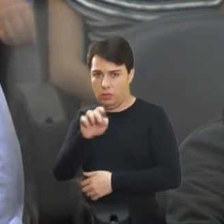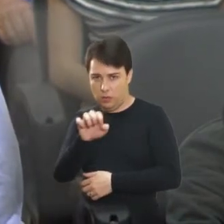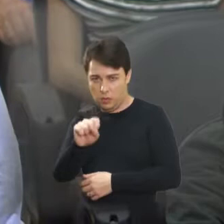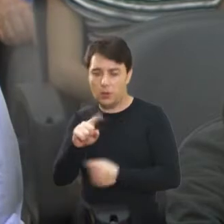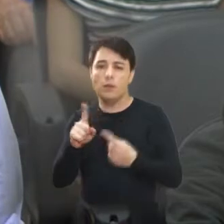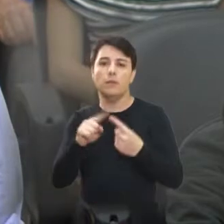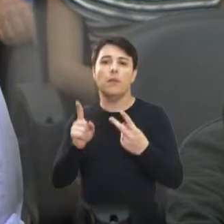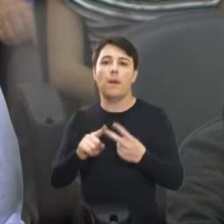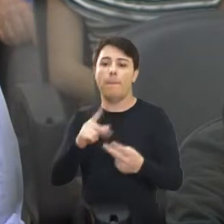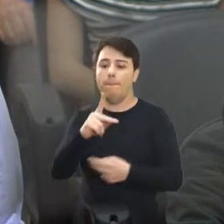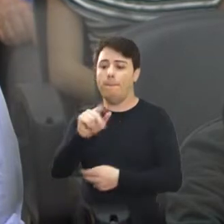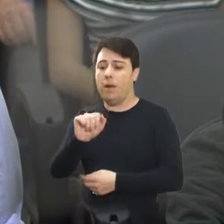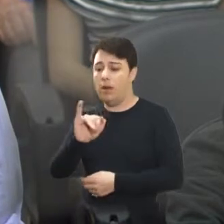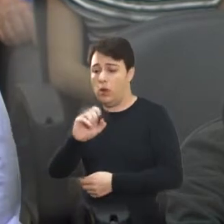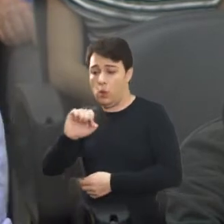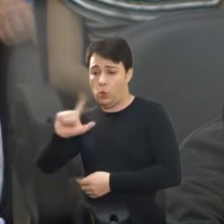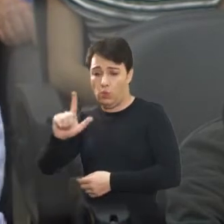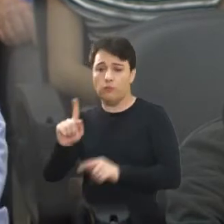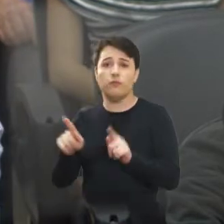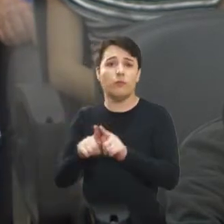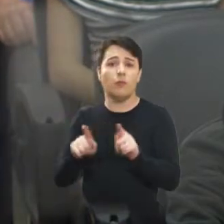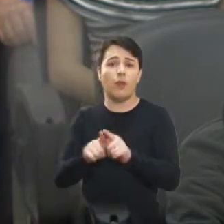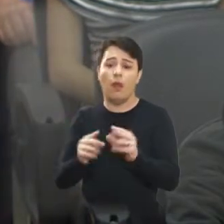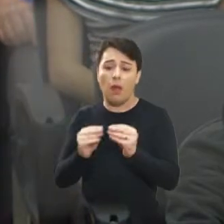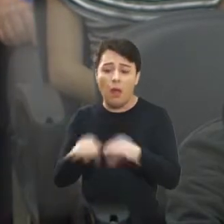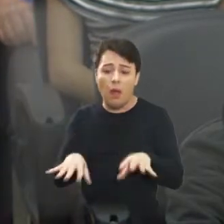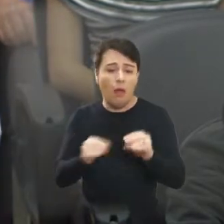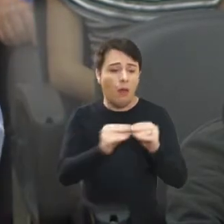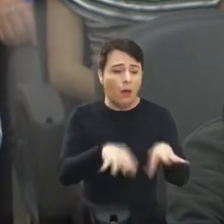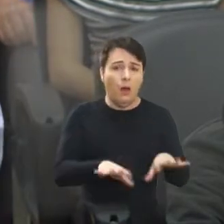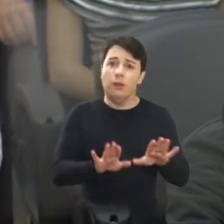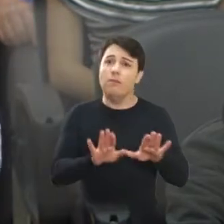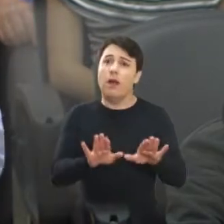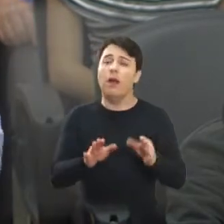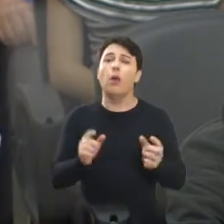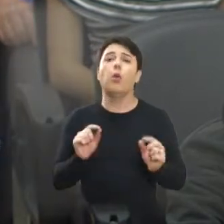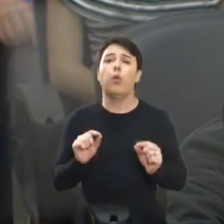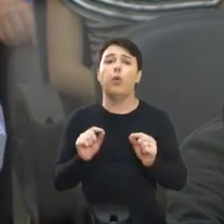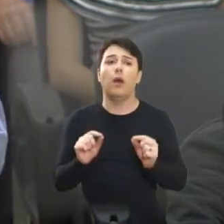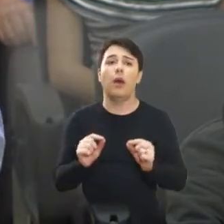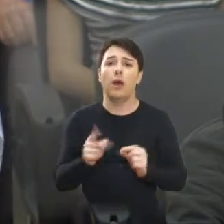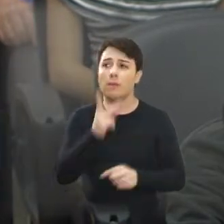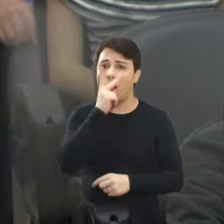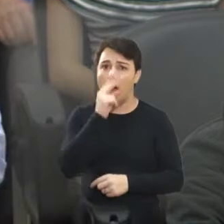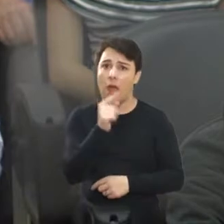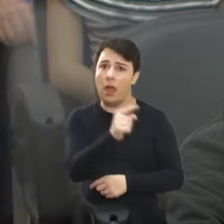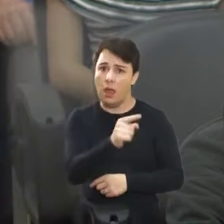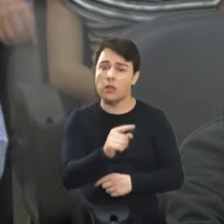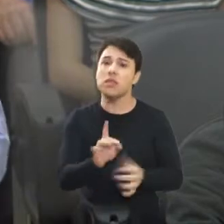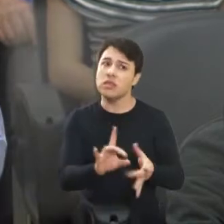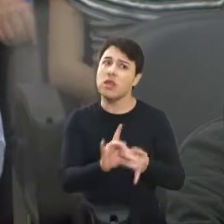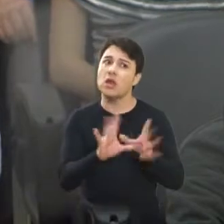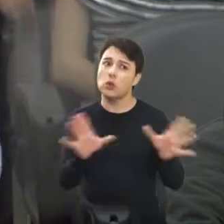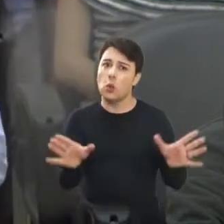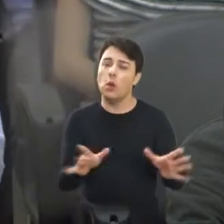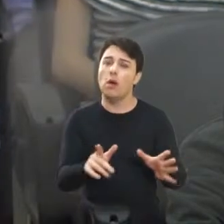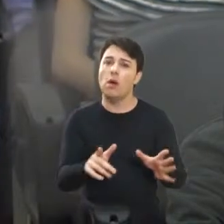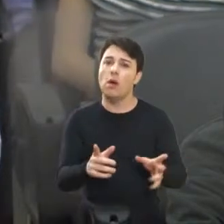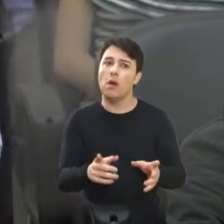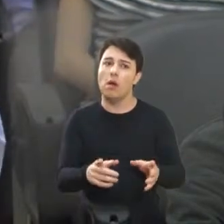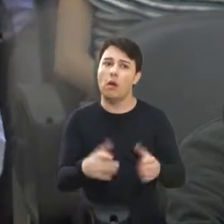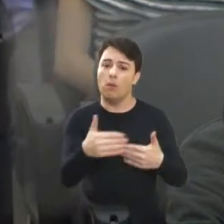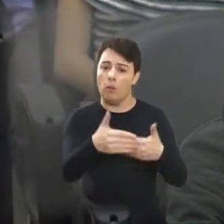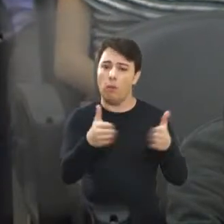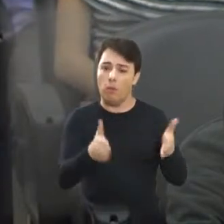Paiol. E, infelizmente, o que se viu foi a permissão, né, de loteamentos, de empreendimentos,